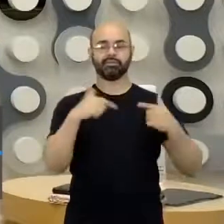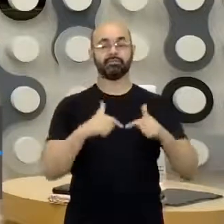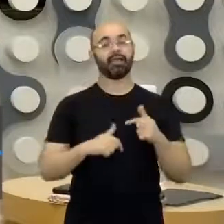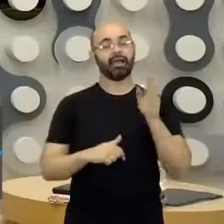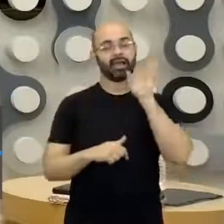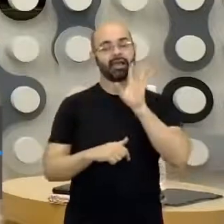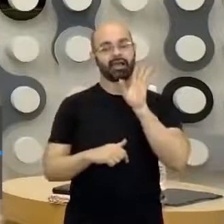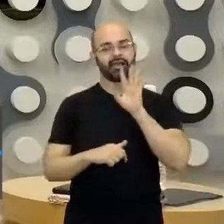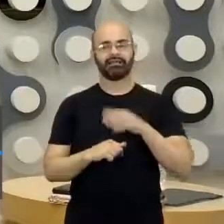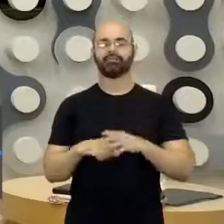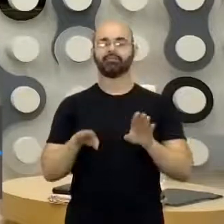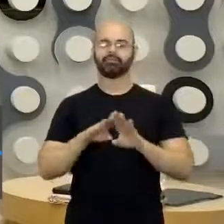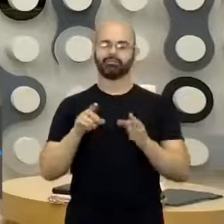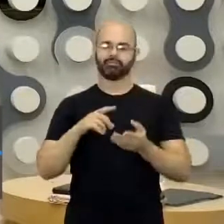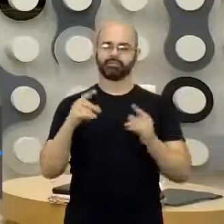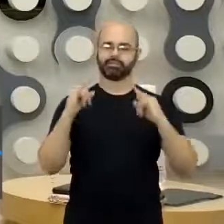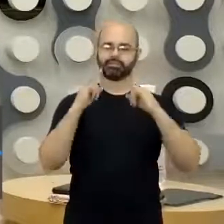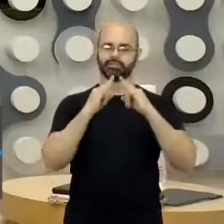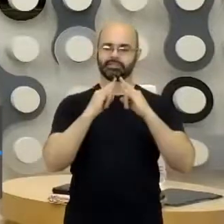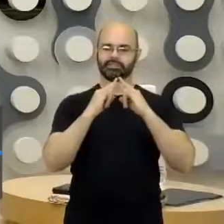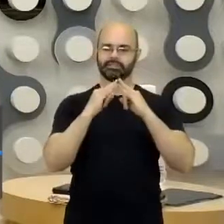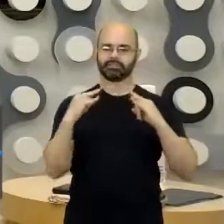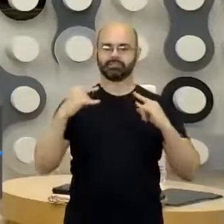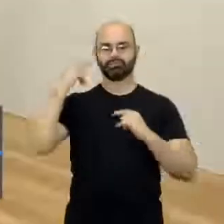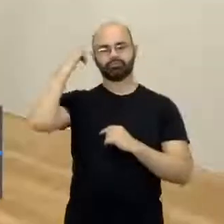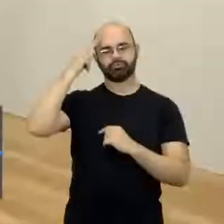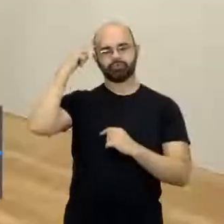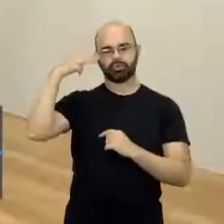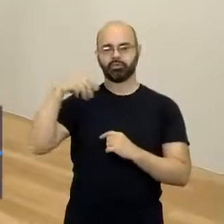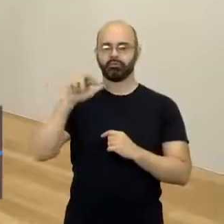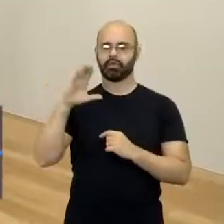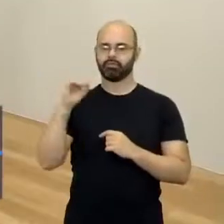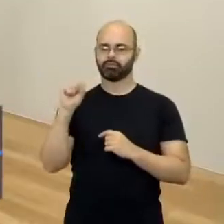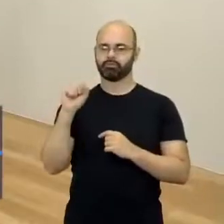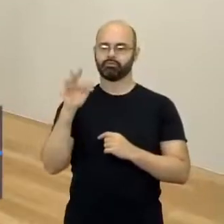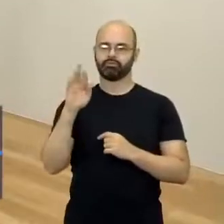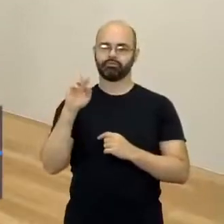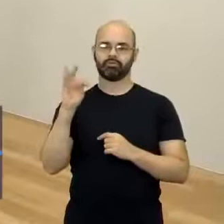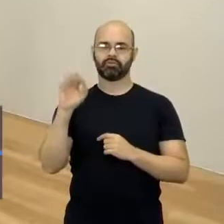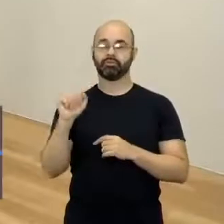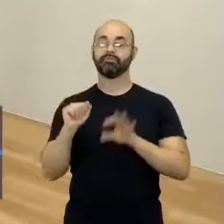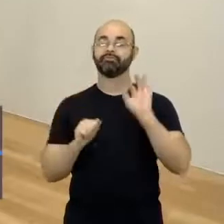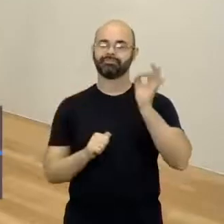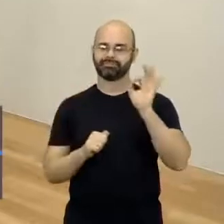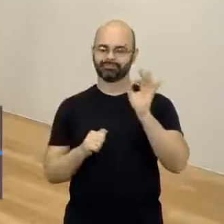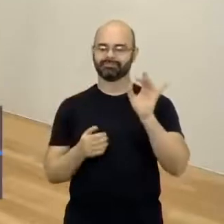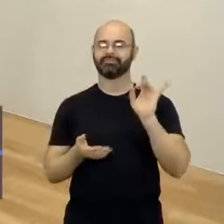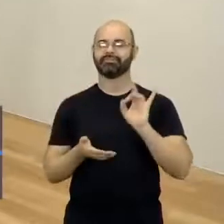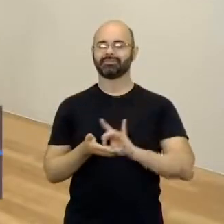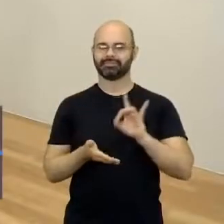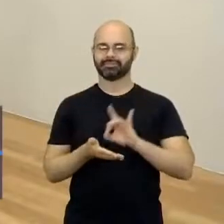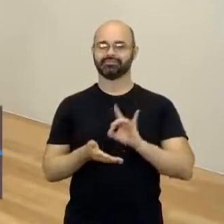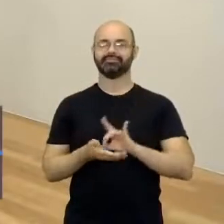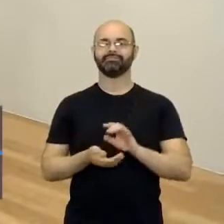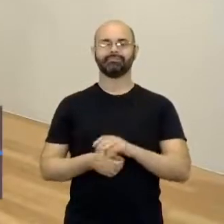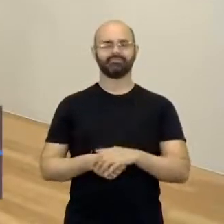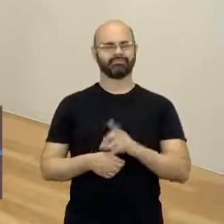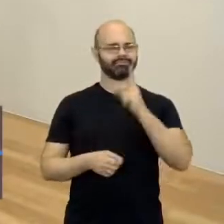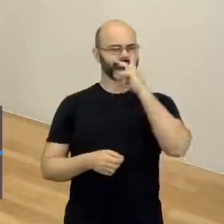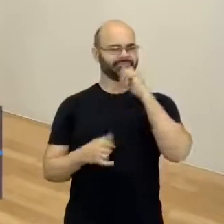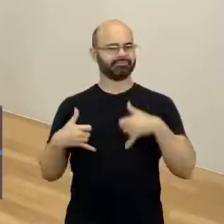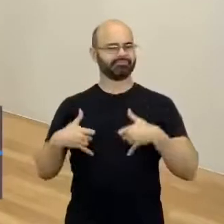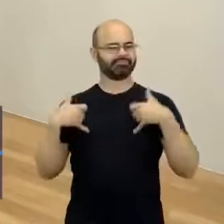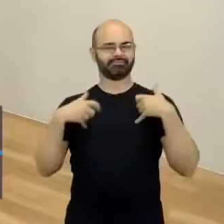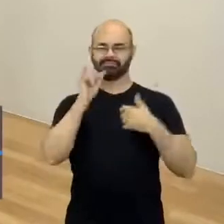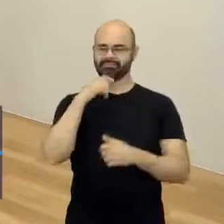comenta do Circo dos Sonhos, do Marcos Frota. Ah, é verdade. Ele é bem acrobata, né? Bem. Sim. Acrobata, o Circo dos Sonhos. Gente, deve ser um orgulho, né? Você